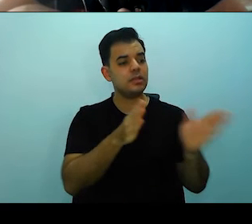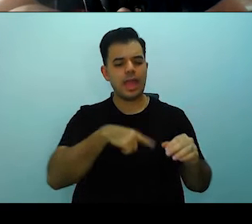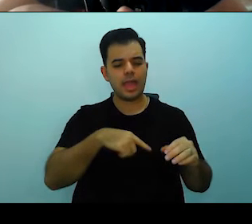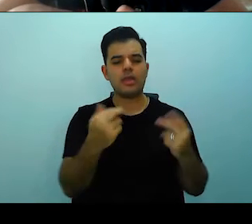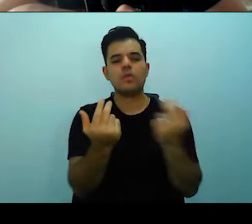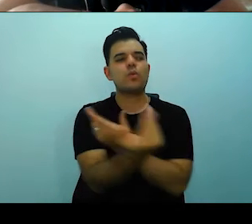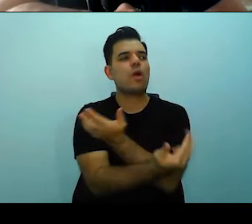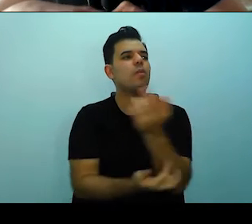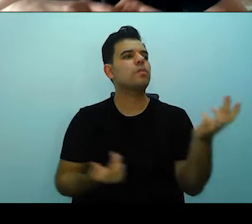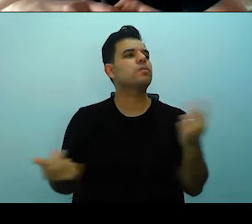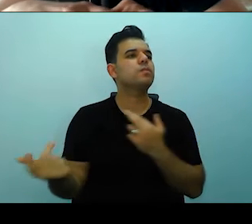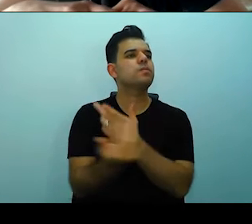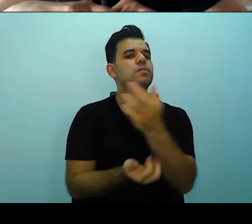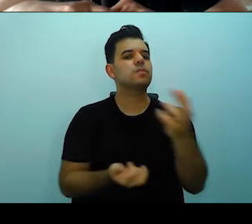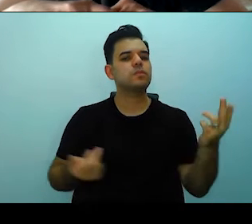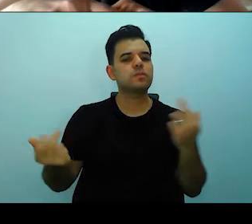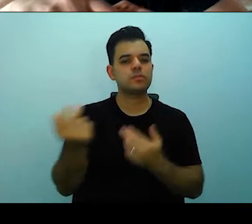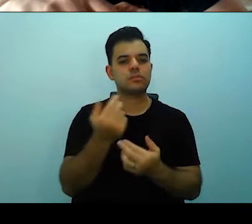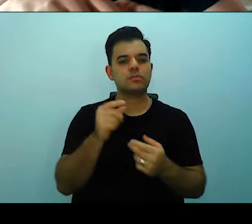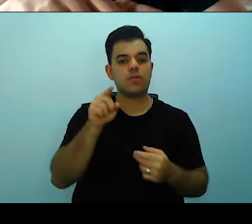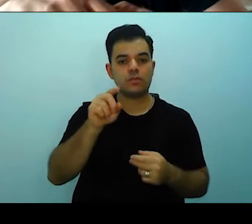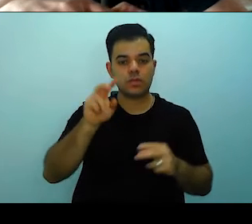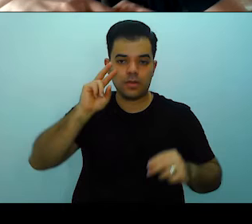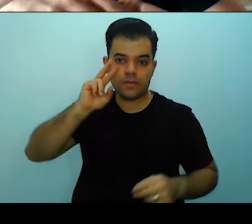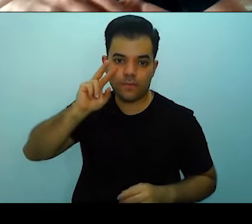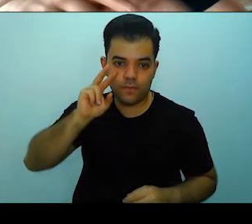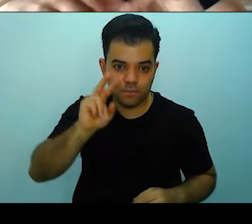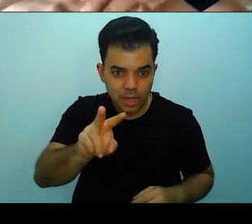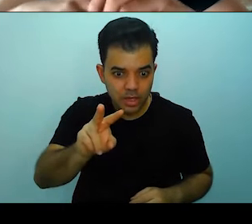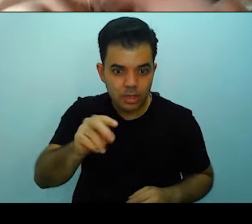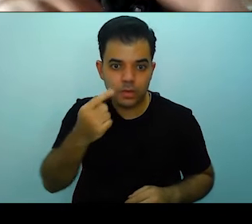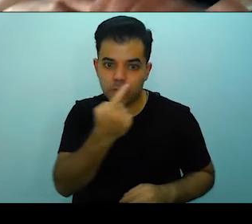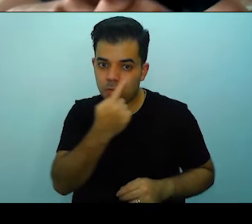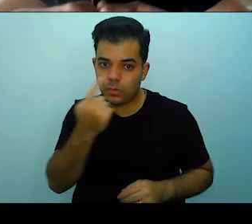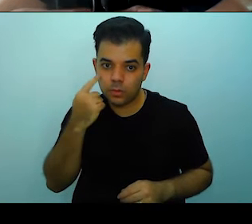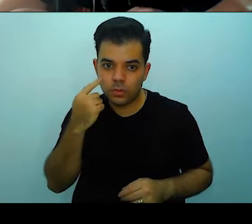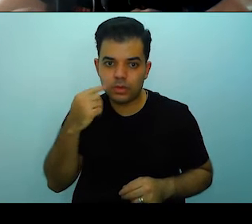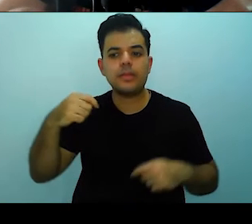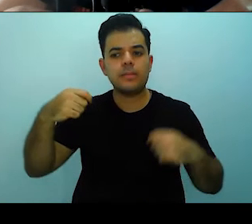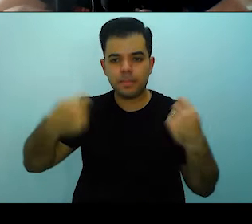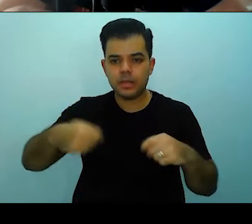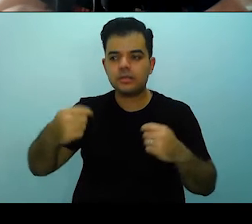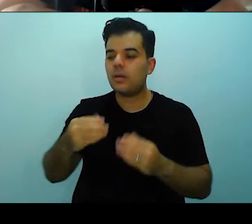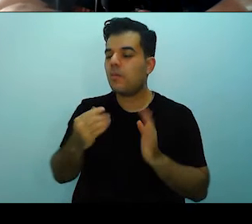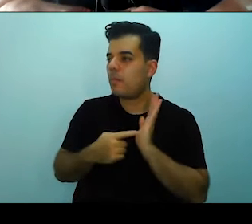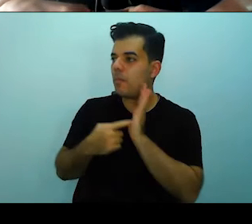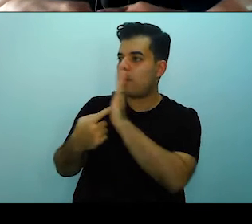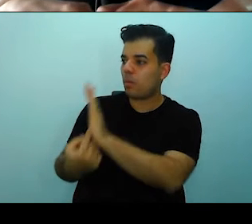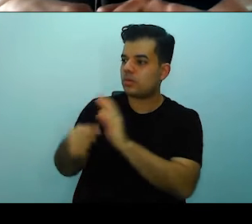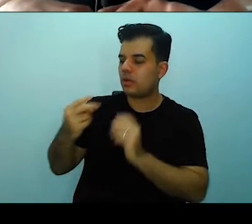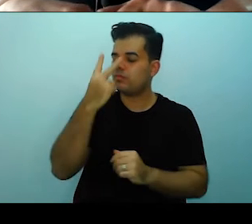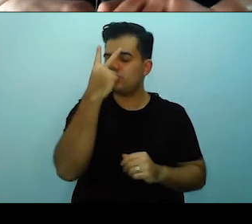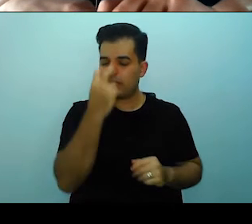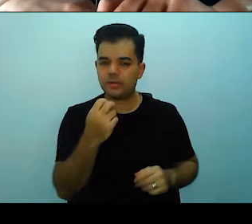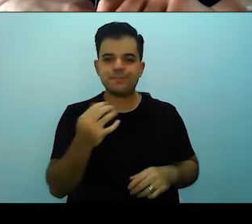igualdade, ou seja, o que você enxerga com os olhos é o que o leitor o NVDA ele precisa passar para o cego, igualzinho. Então, se